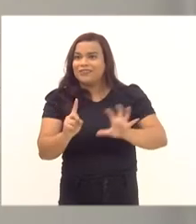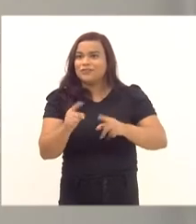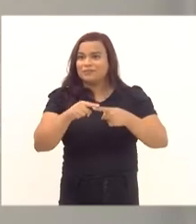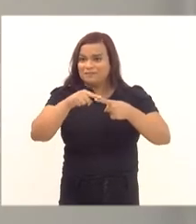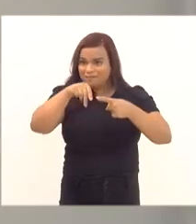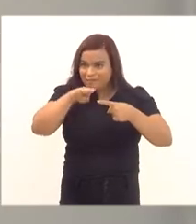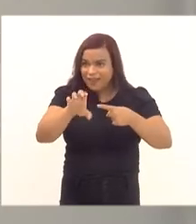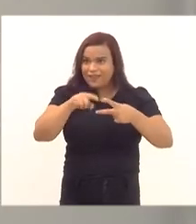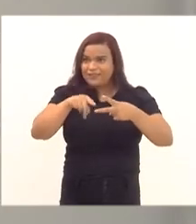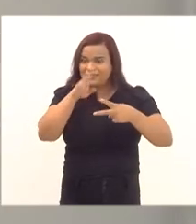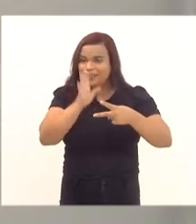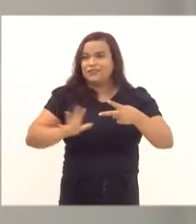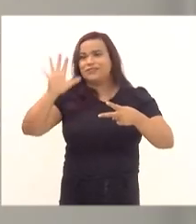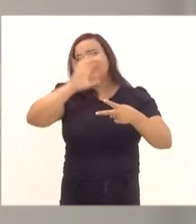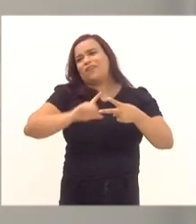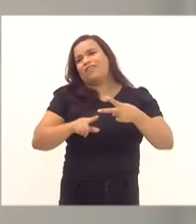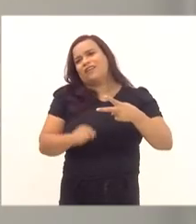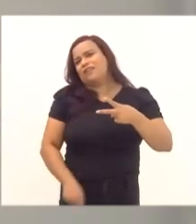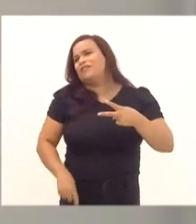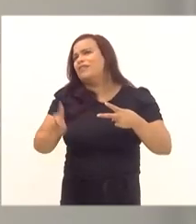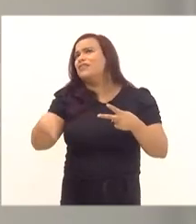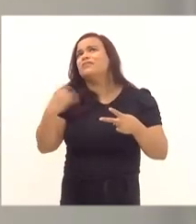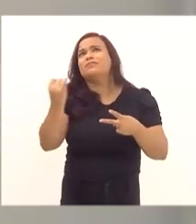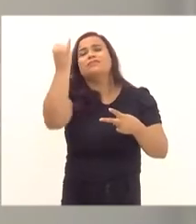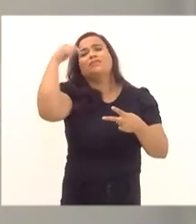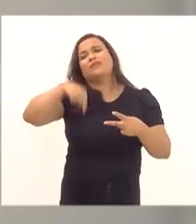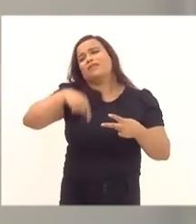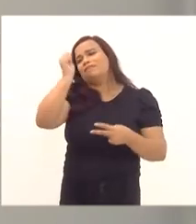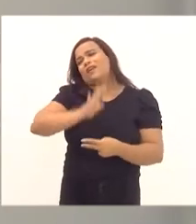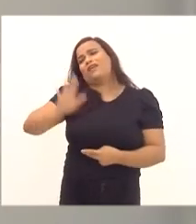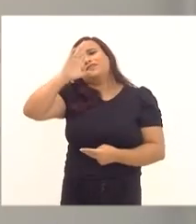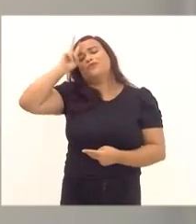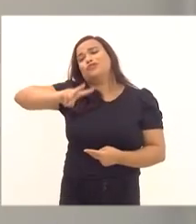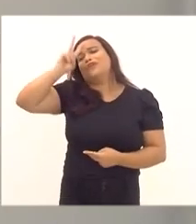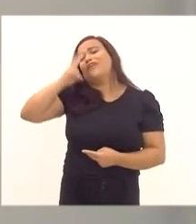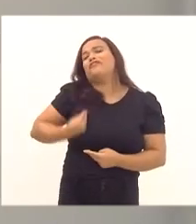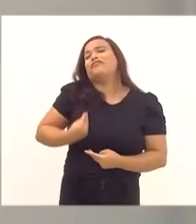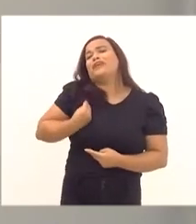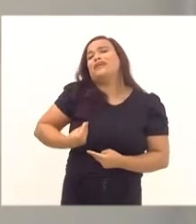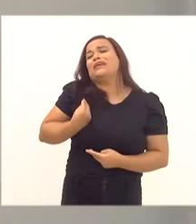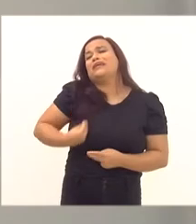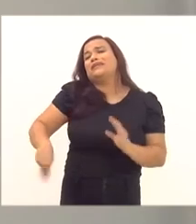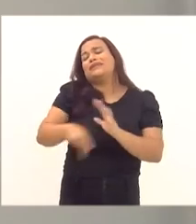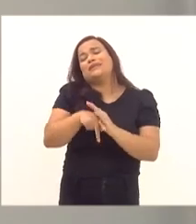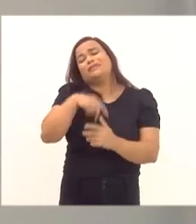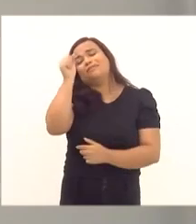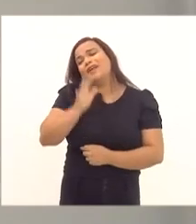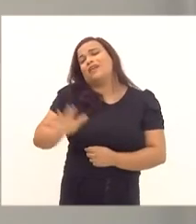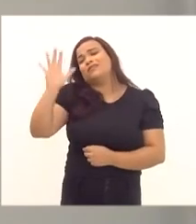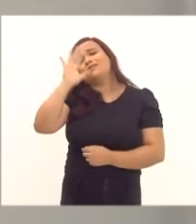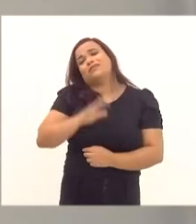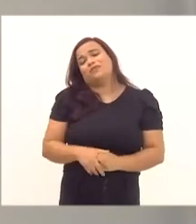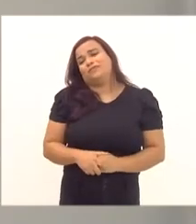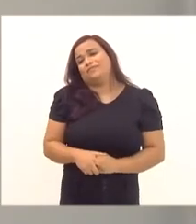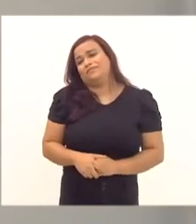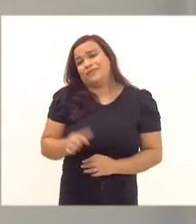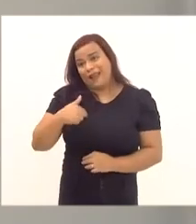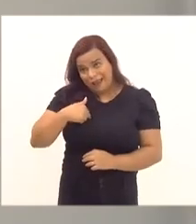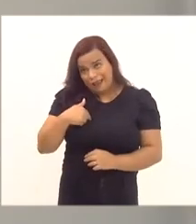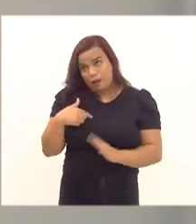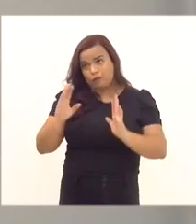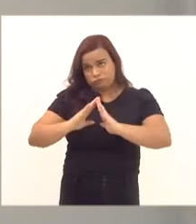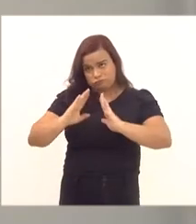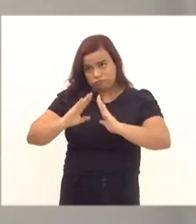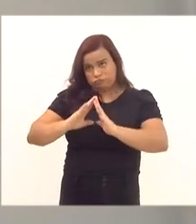Nacional que é tão importante para o Brasil a história viva para o Brasil eu sou do interior